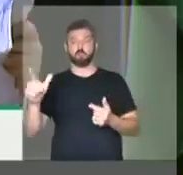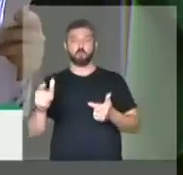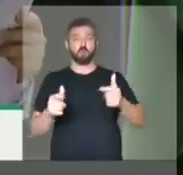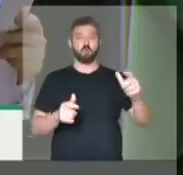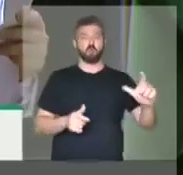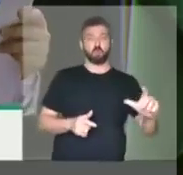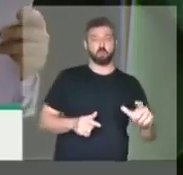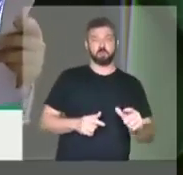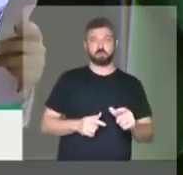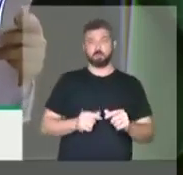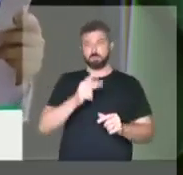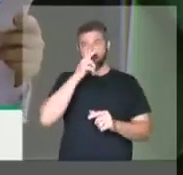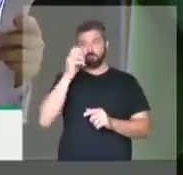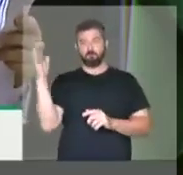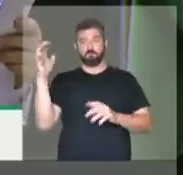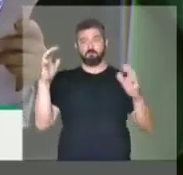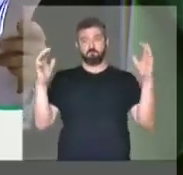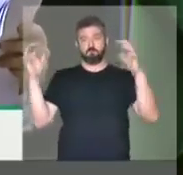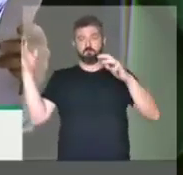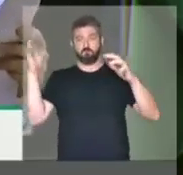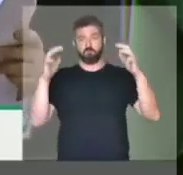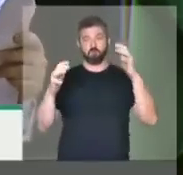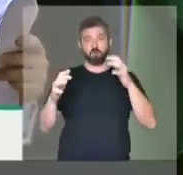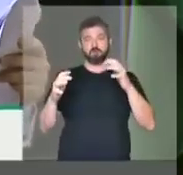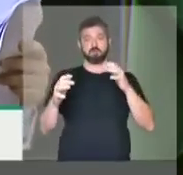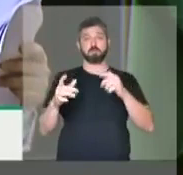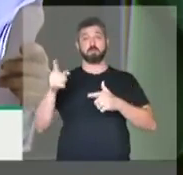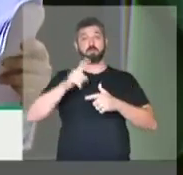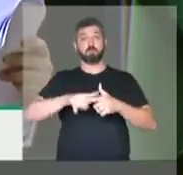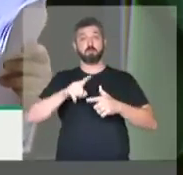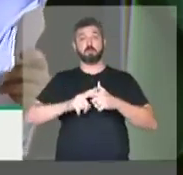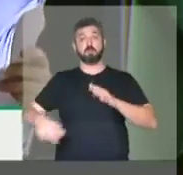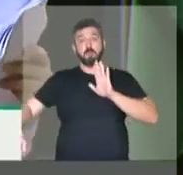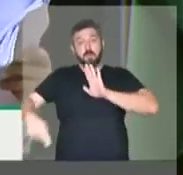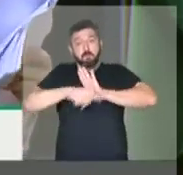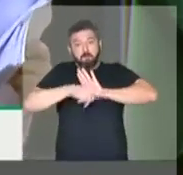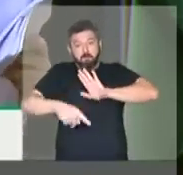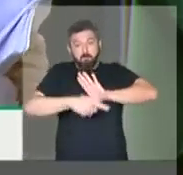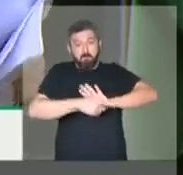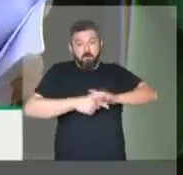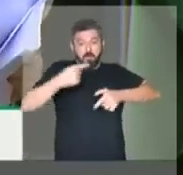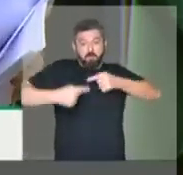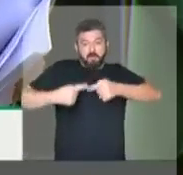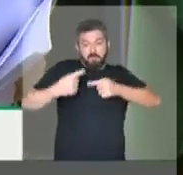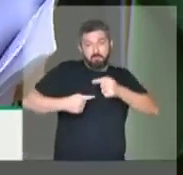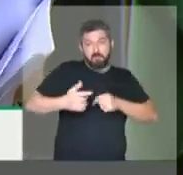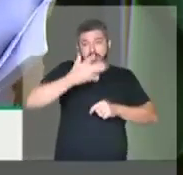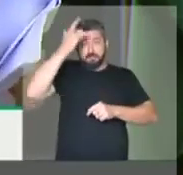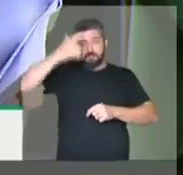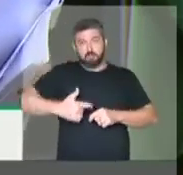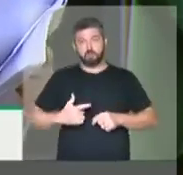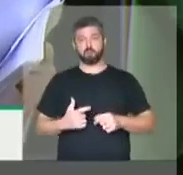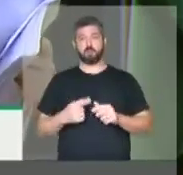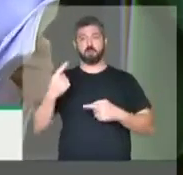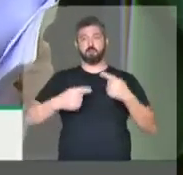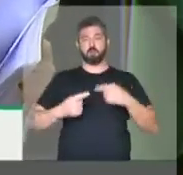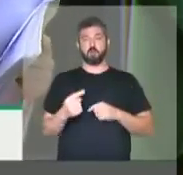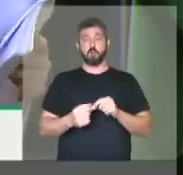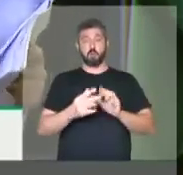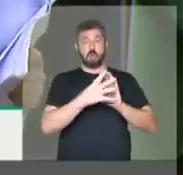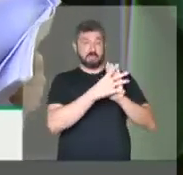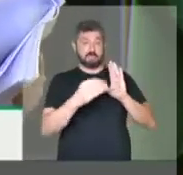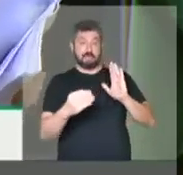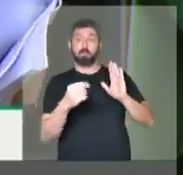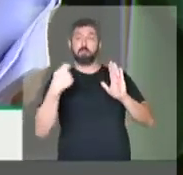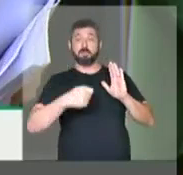forças externas e nunca identificadas, problemas que são da própria política e dos políticos. O exemplo deve partir